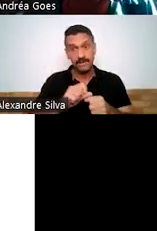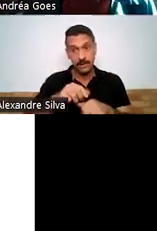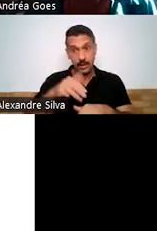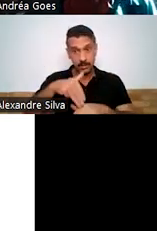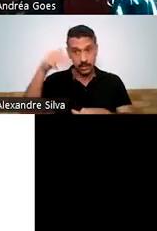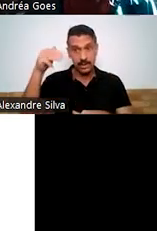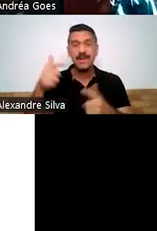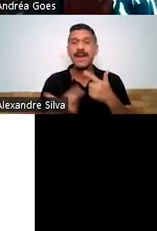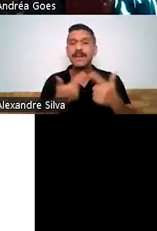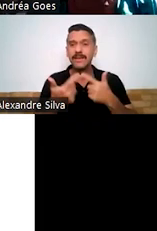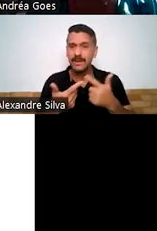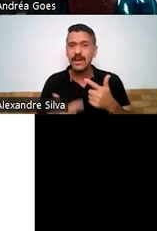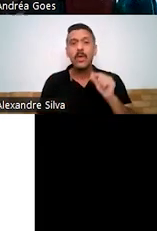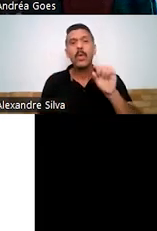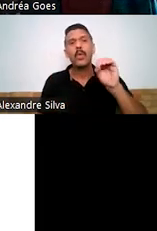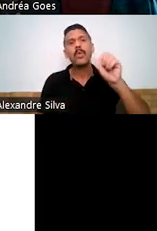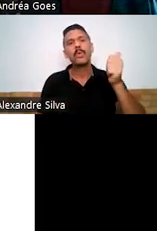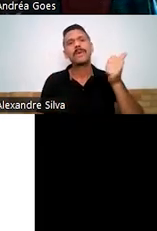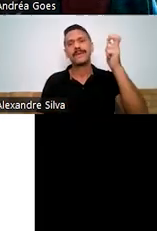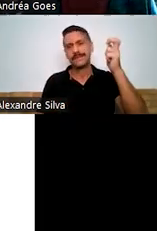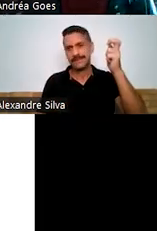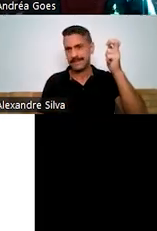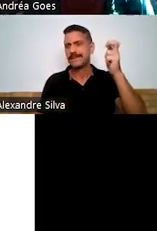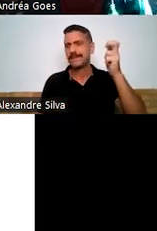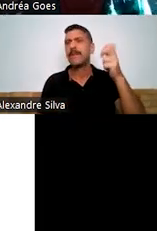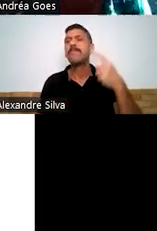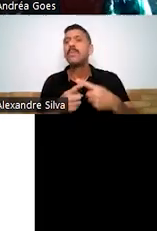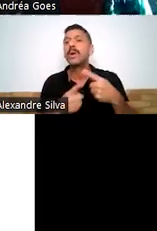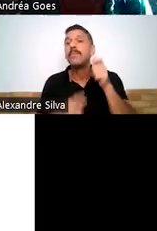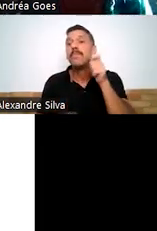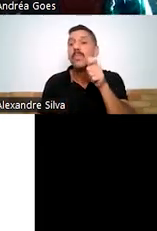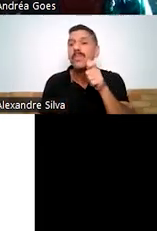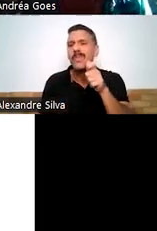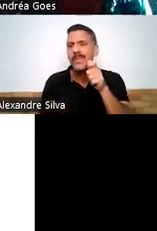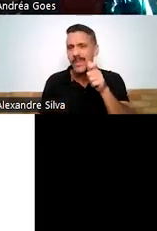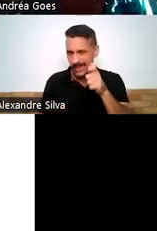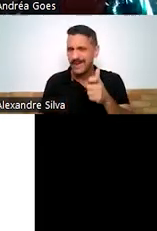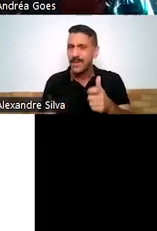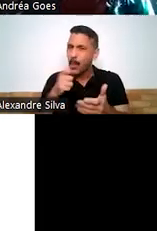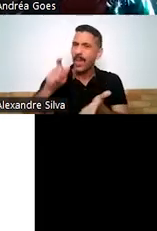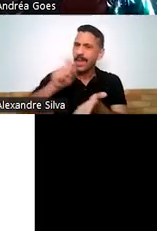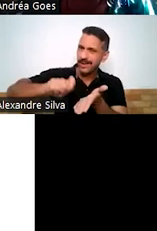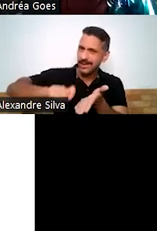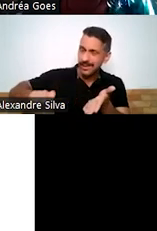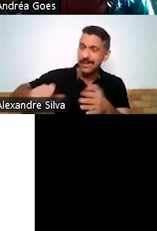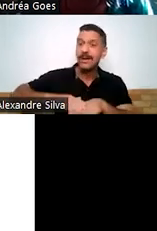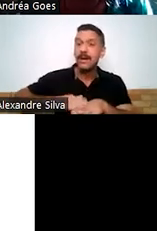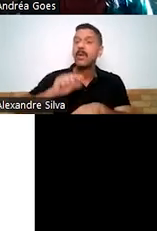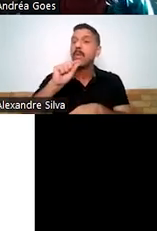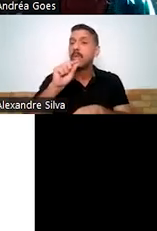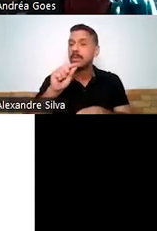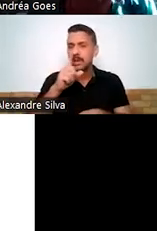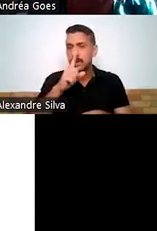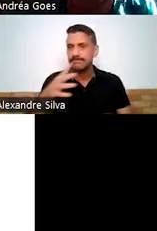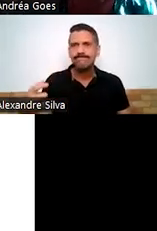ela trabalhou com o 15 dentro dessa linha, por que não trabalhar mulheres também, obras femininas, então a gente trouxe assim, um